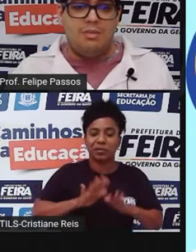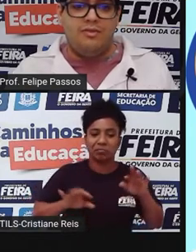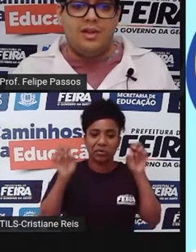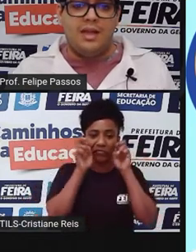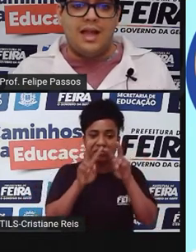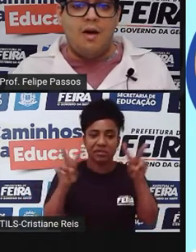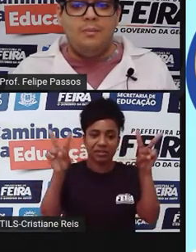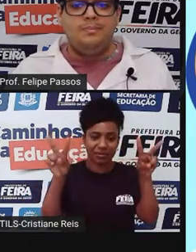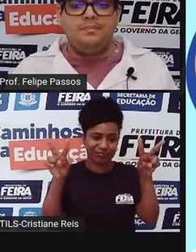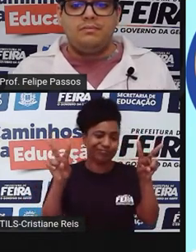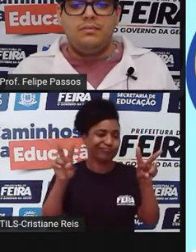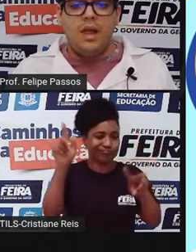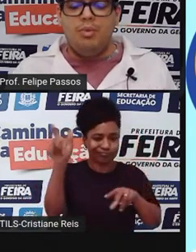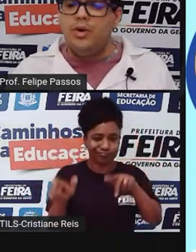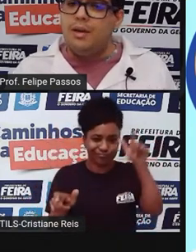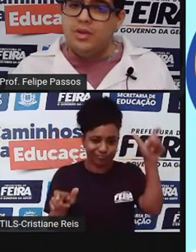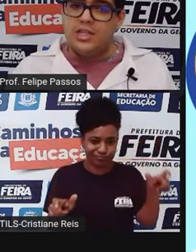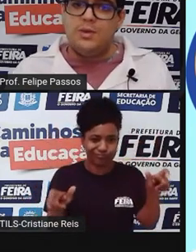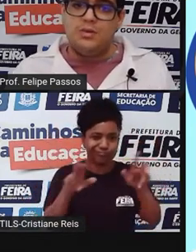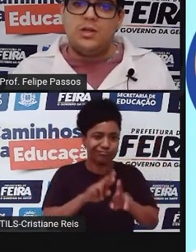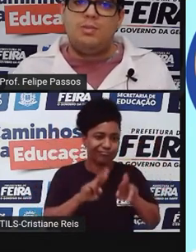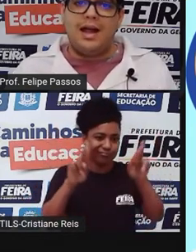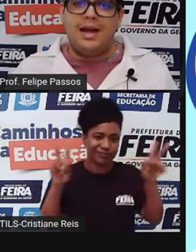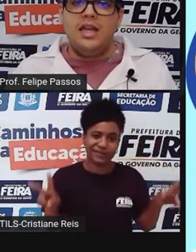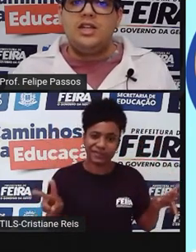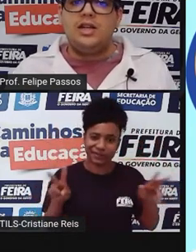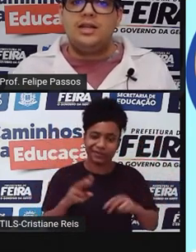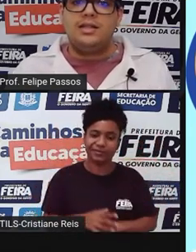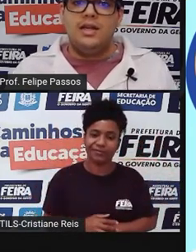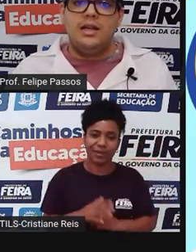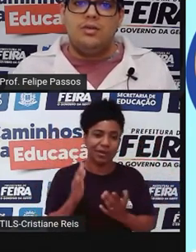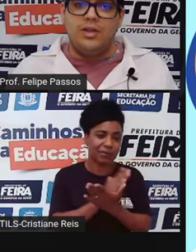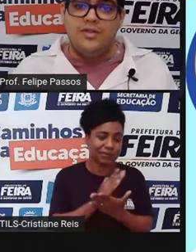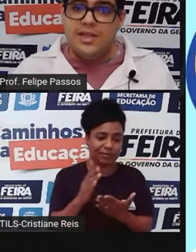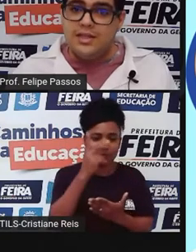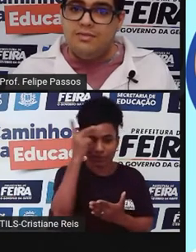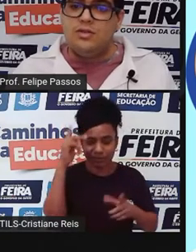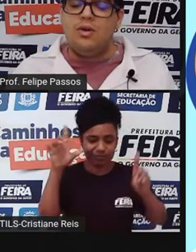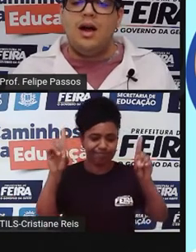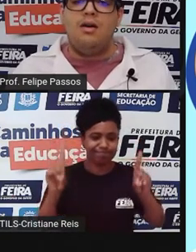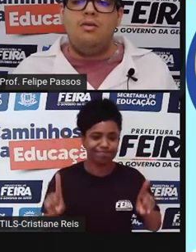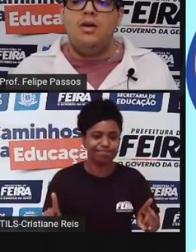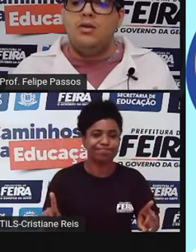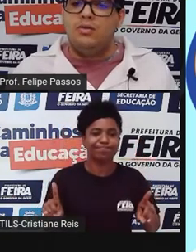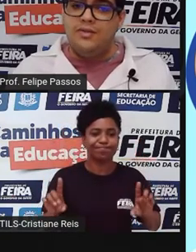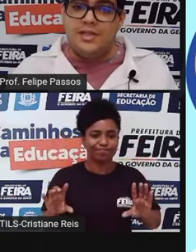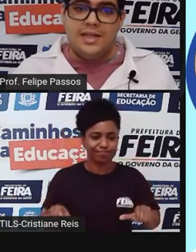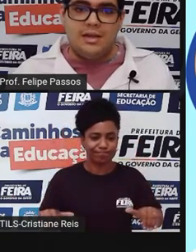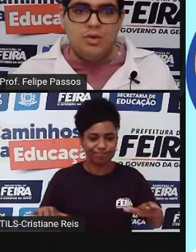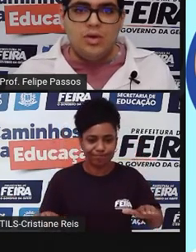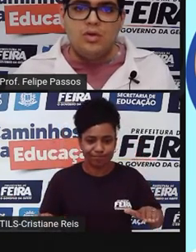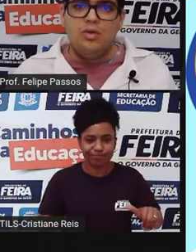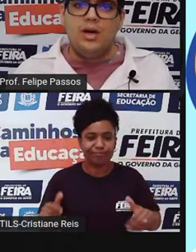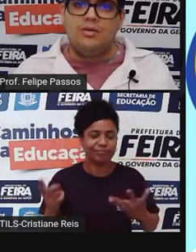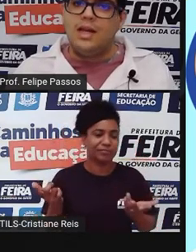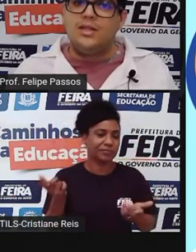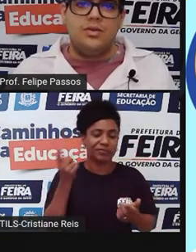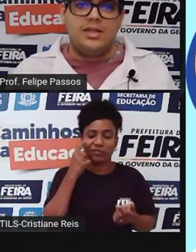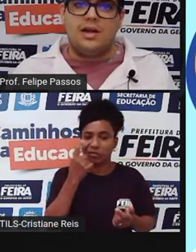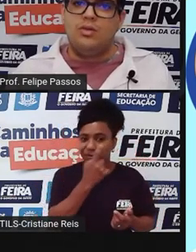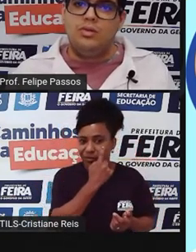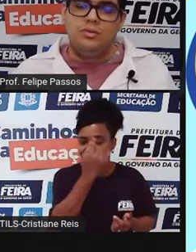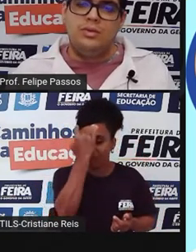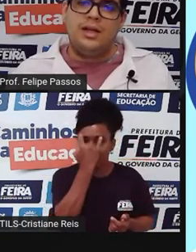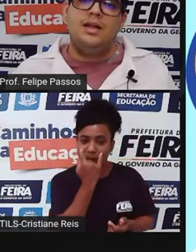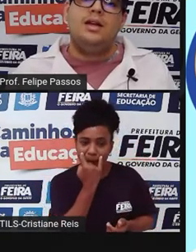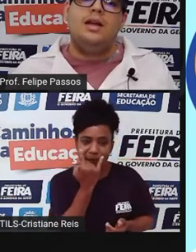como um tema fundamental, porque muitas pessoas paralíticas, com deficiência visual, com deficiência motora, com lesões